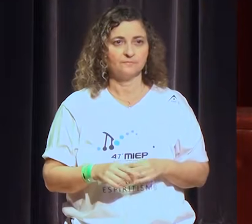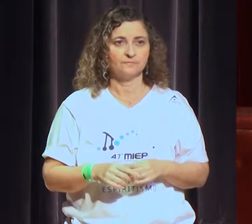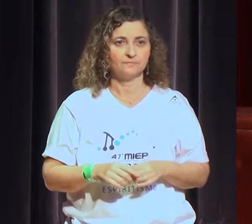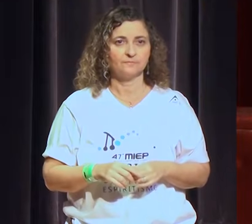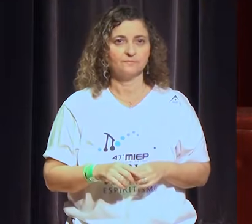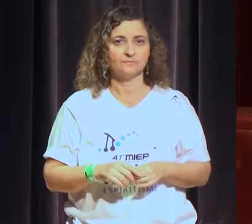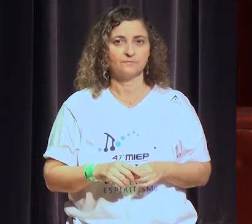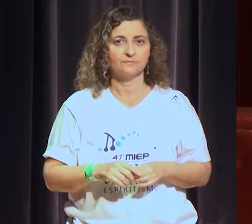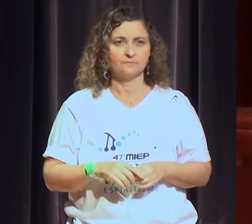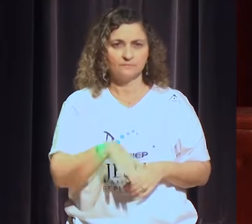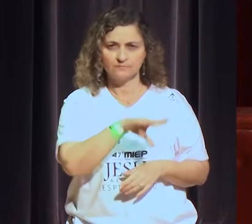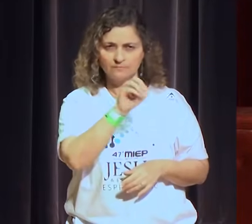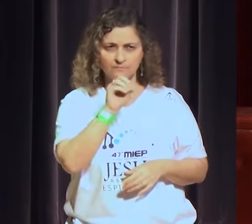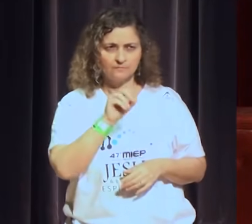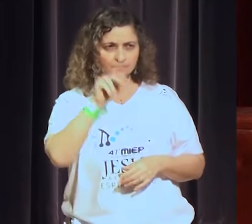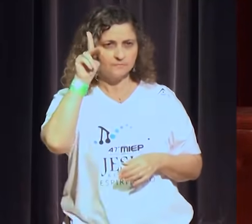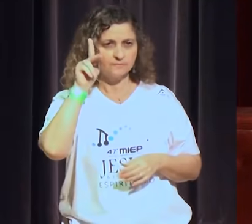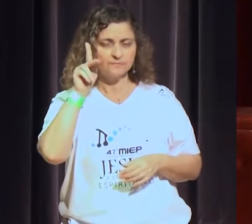Ok?